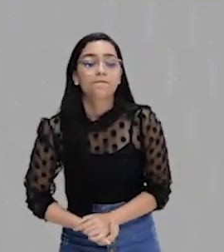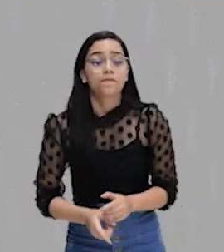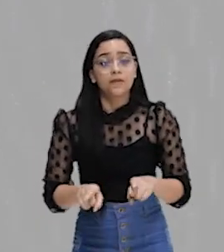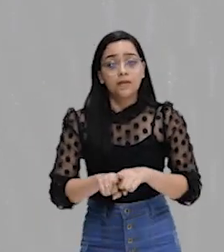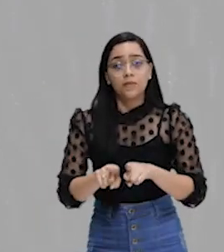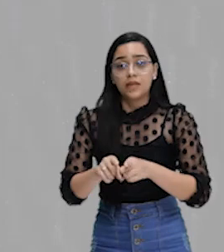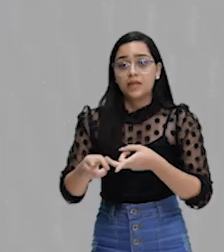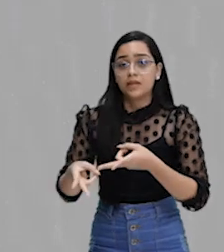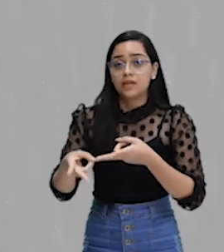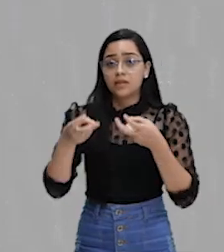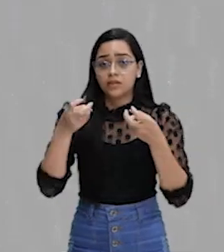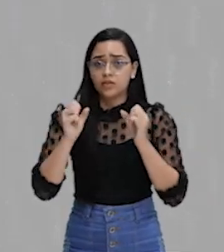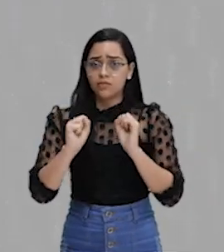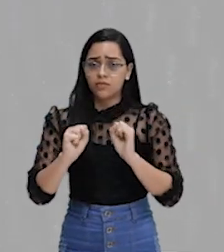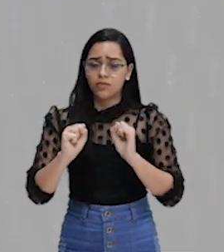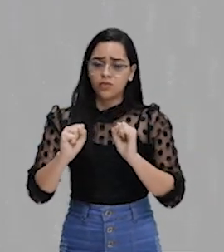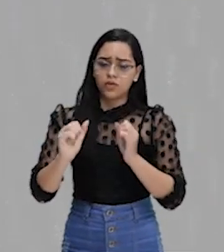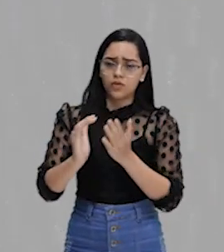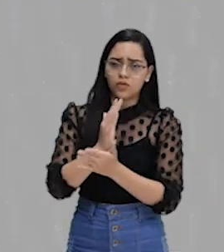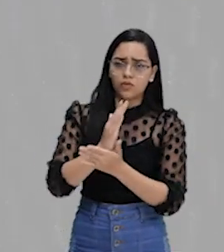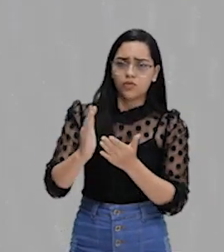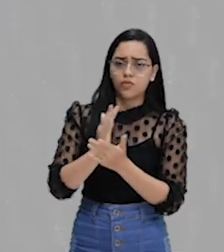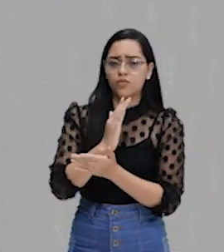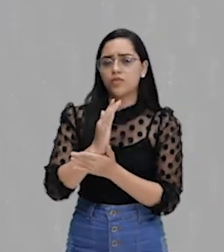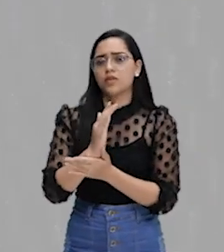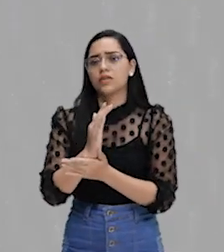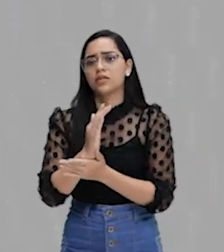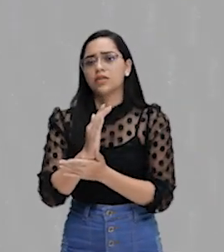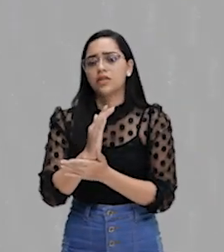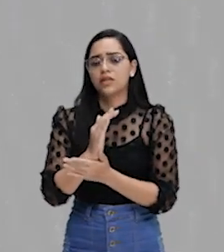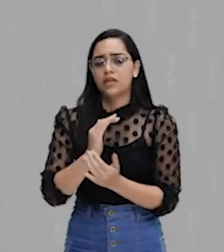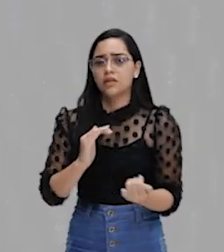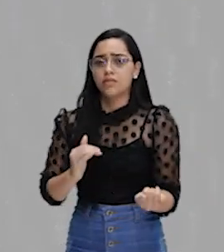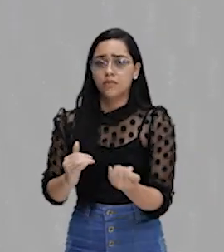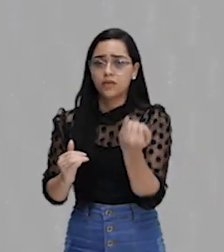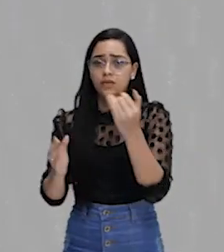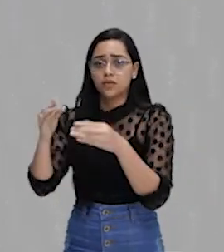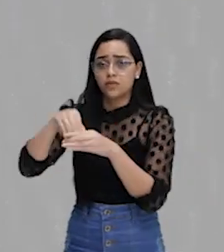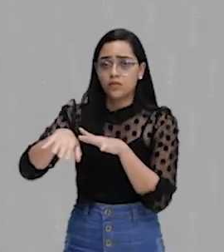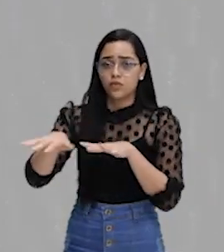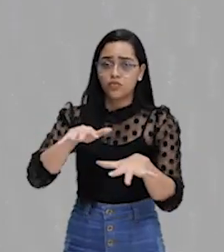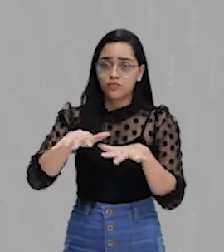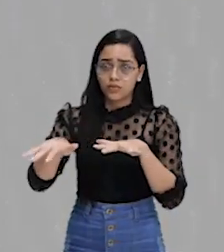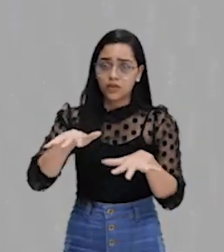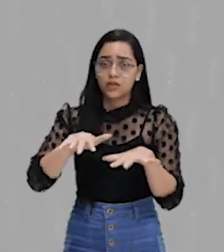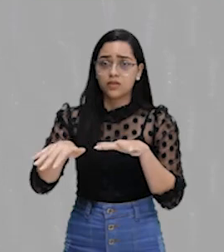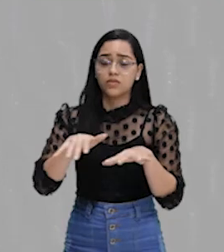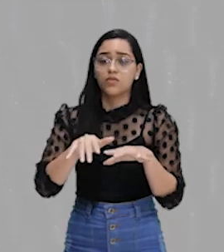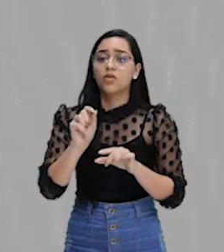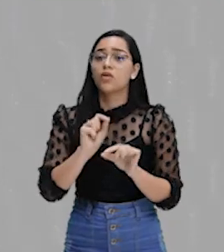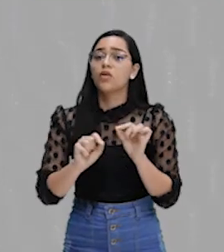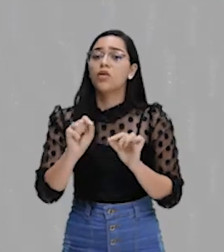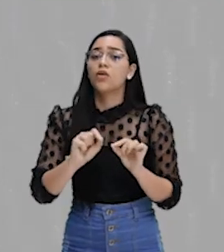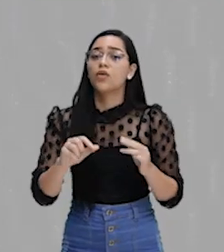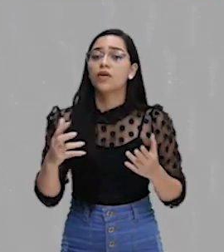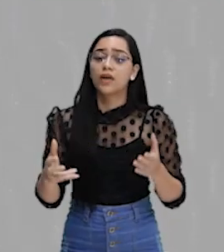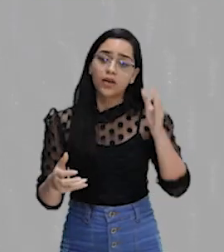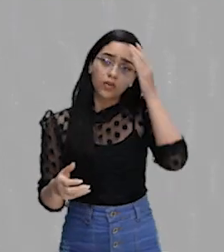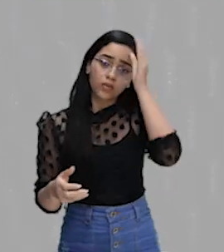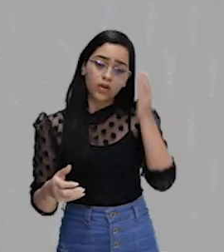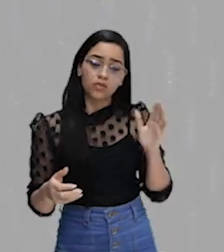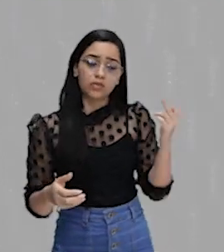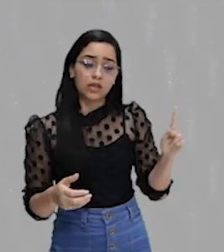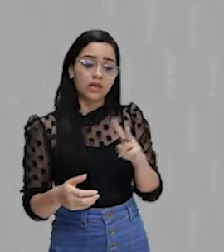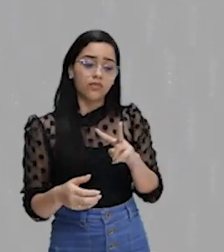se observa algumas das considerações gerais dentro do movimento renascentista, é que o renascimento cultural ele